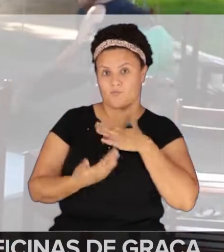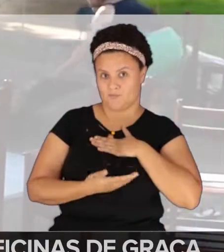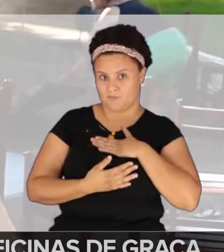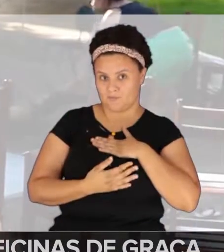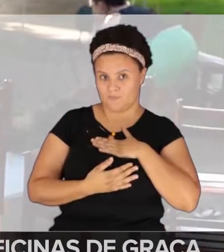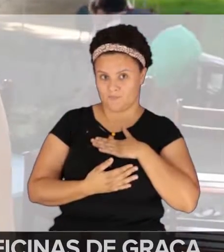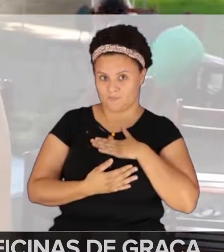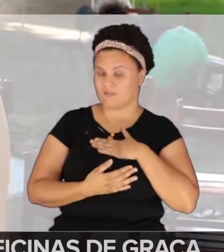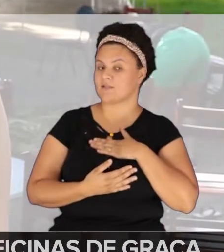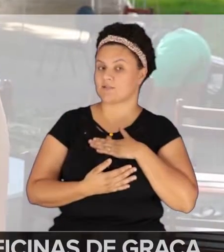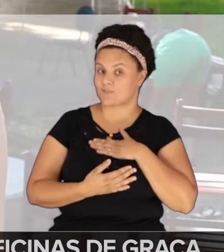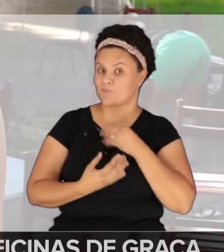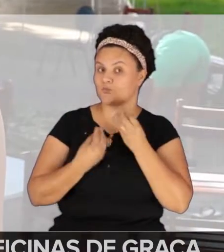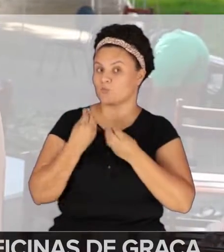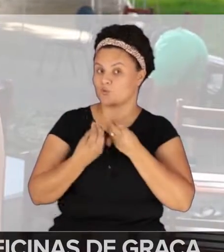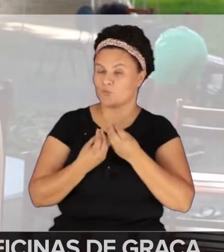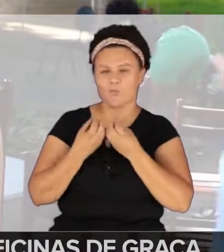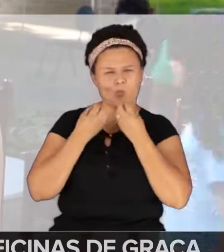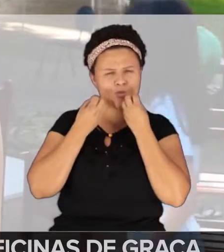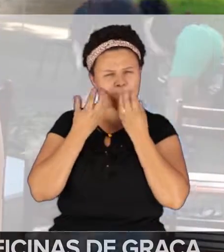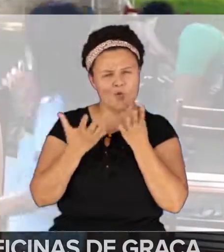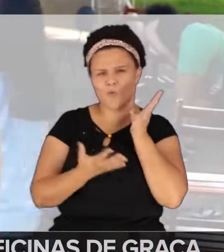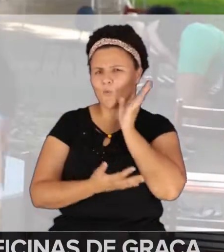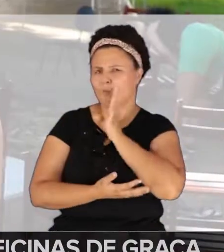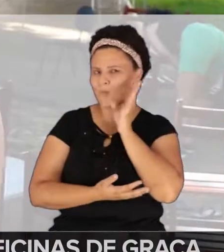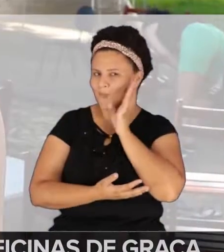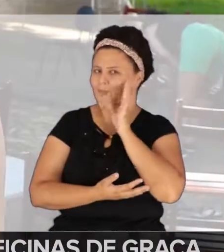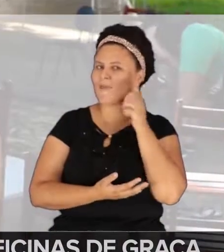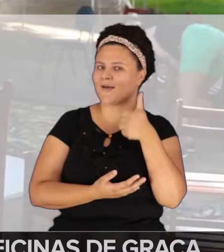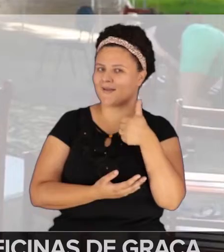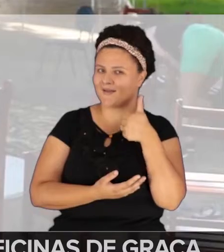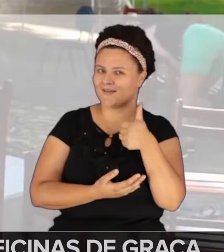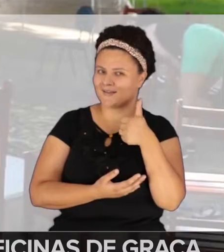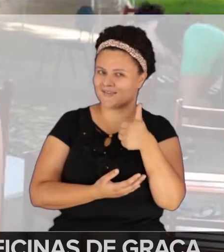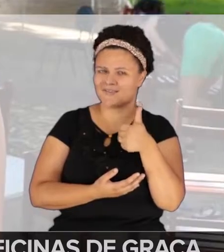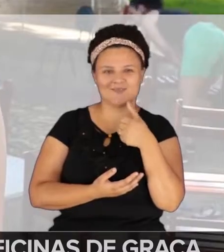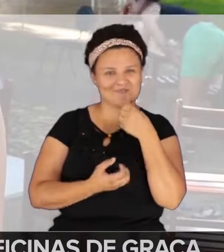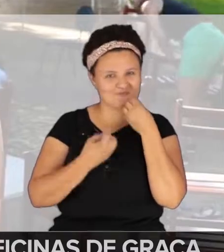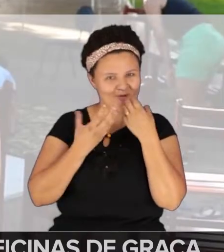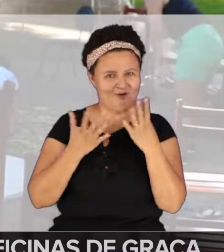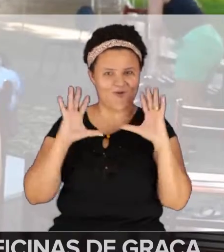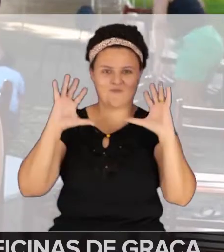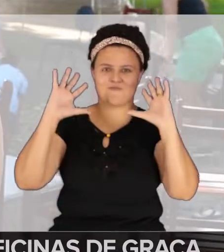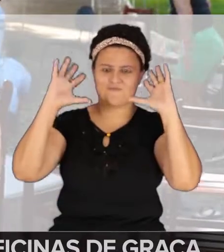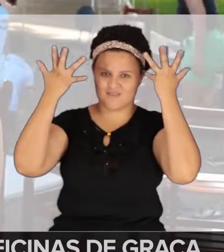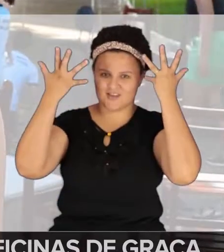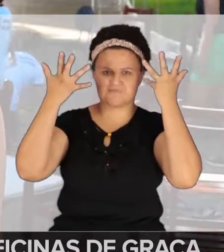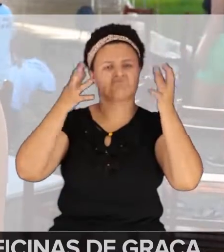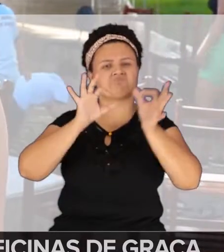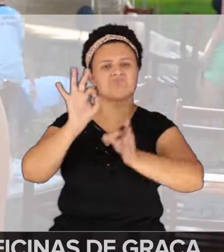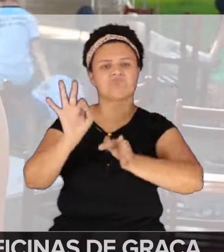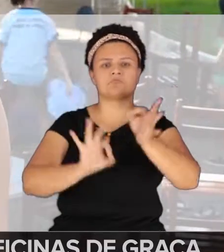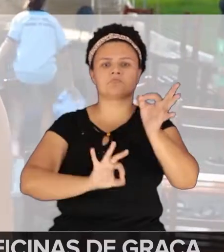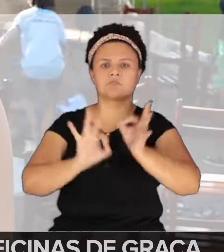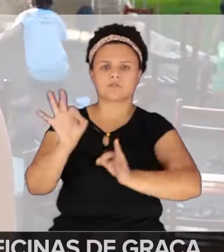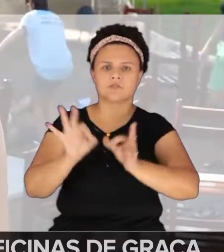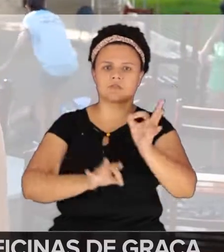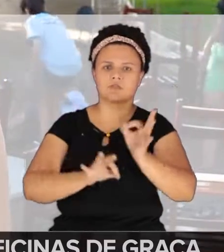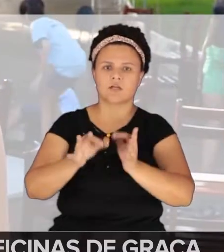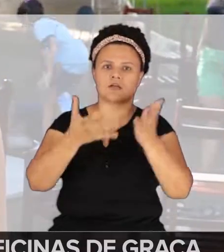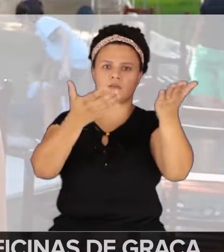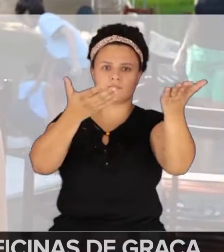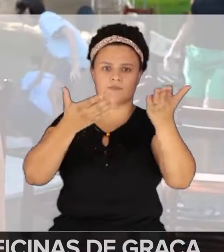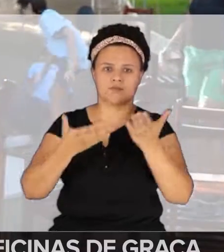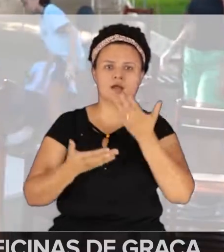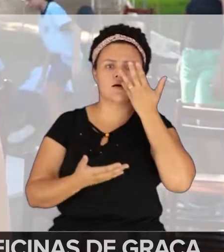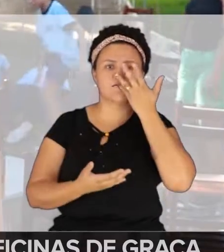Bom, para mim está sendo muito bacana, está sendo um evento bem